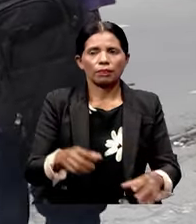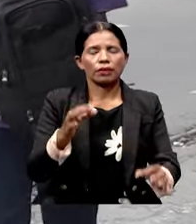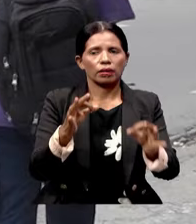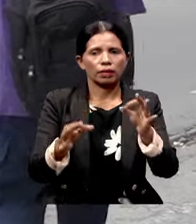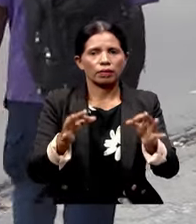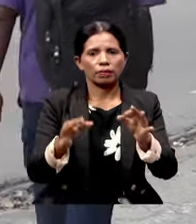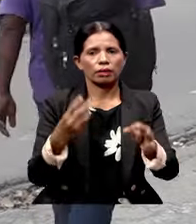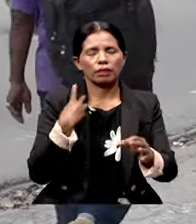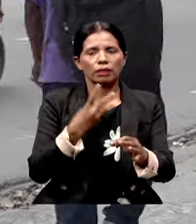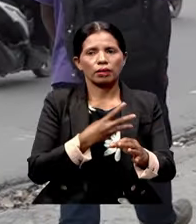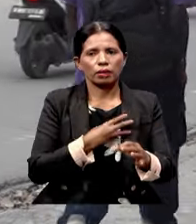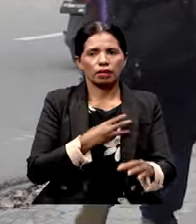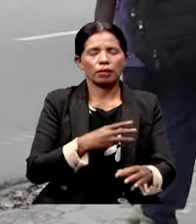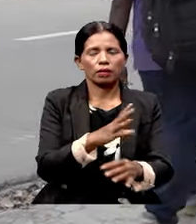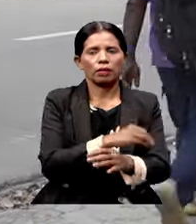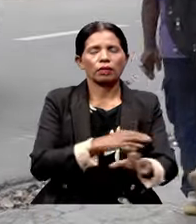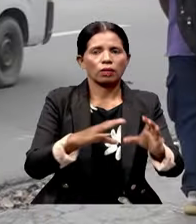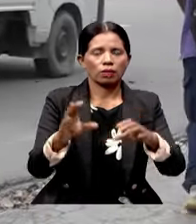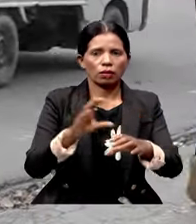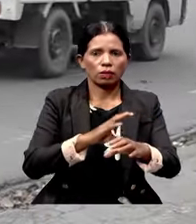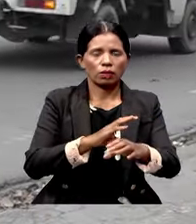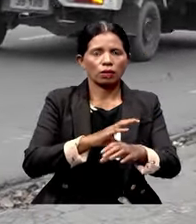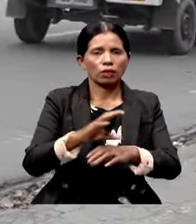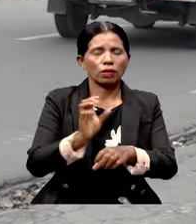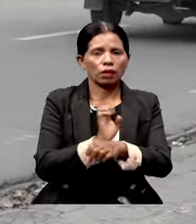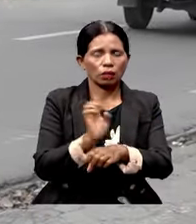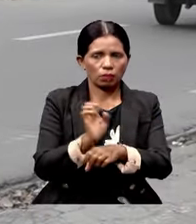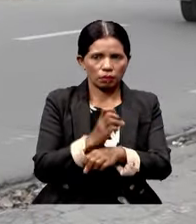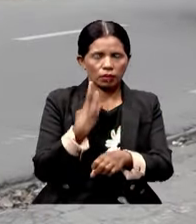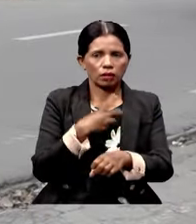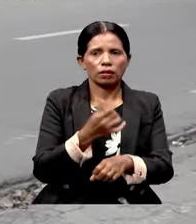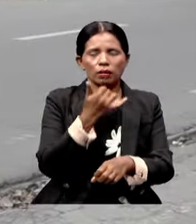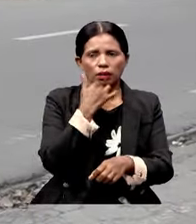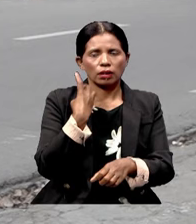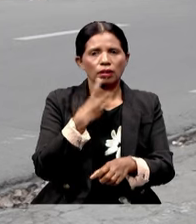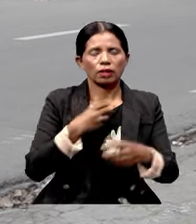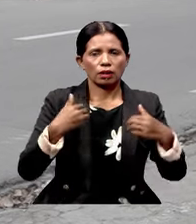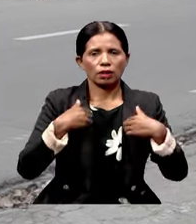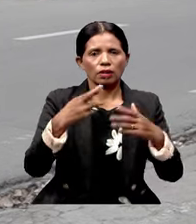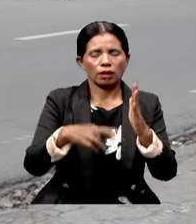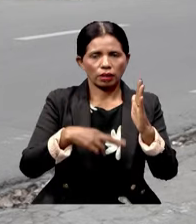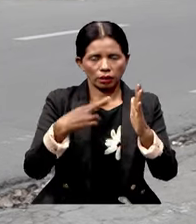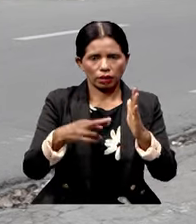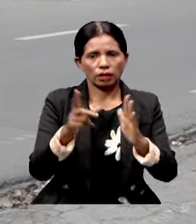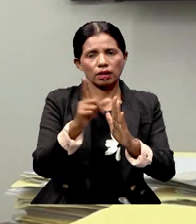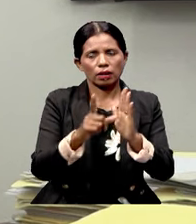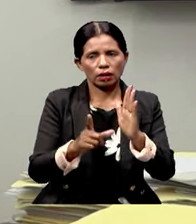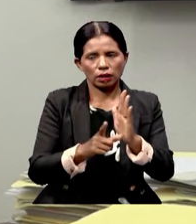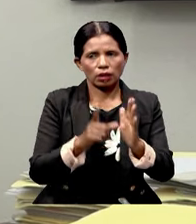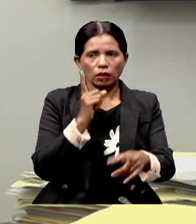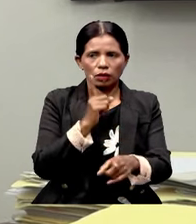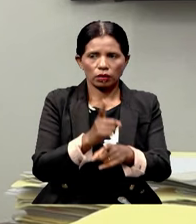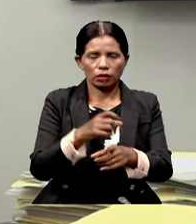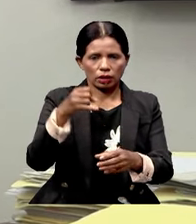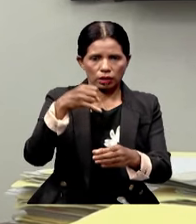possibilidade tenenia operadores econômicos sira maka halo irregularidades anu mecanismo ita ia mecanismo da situir decreto lei preço justo